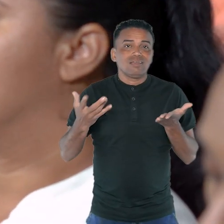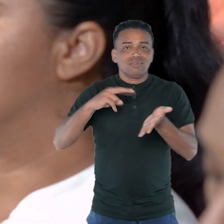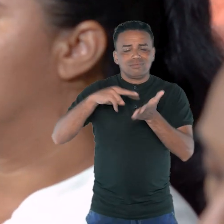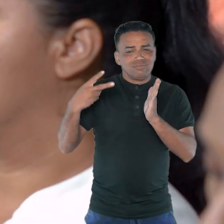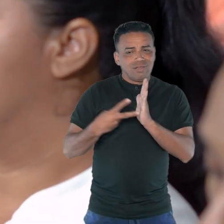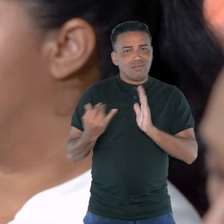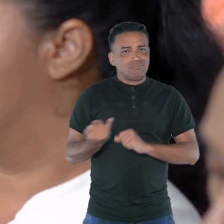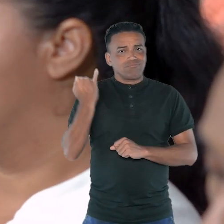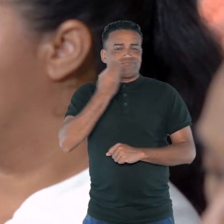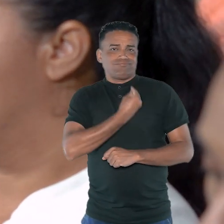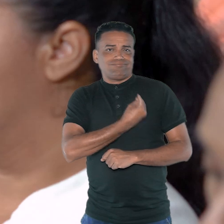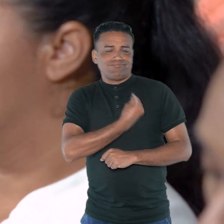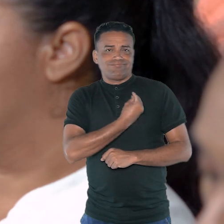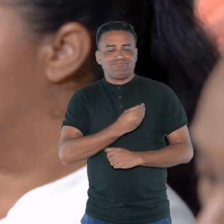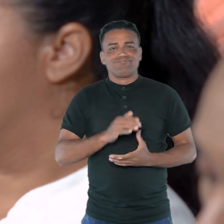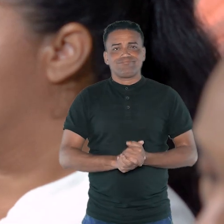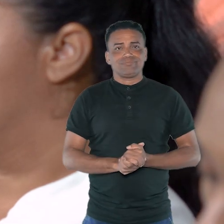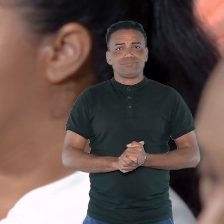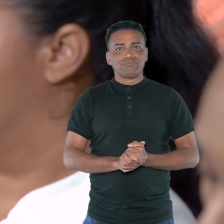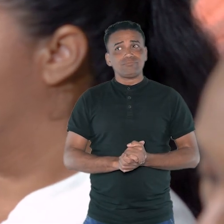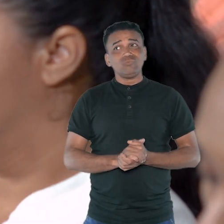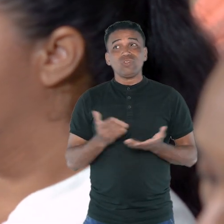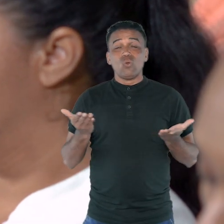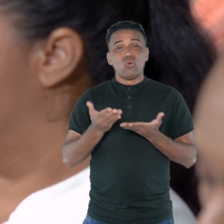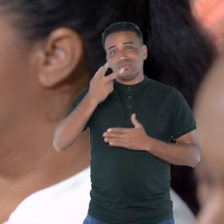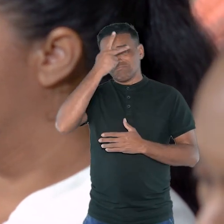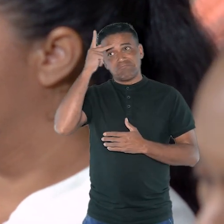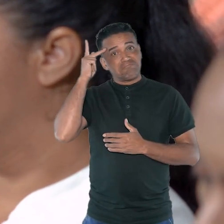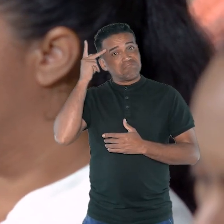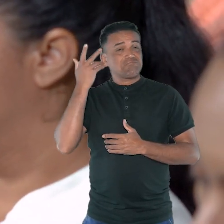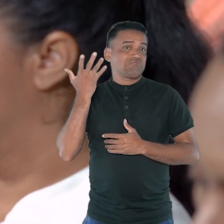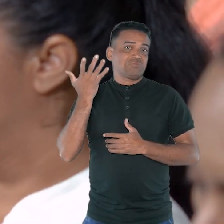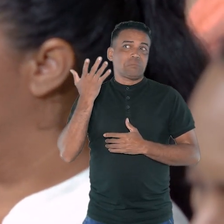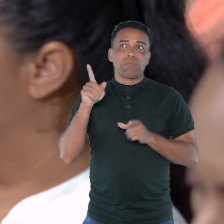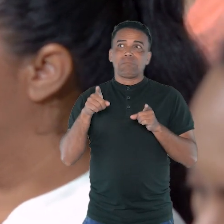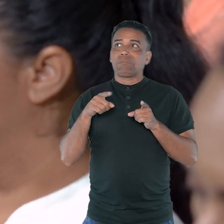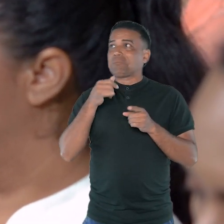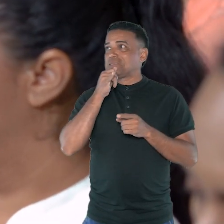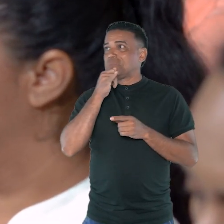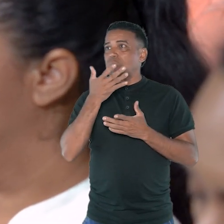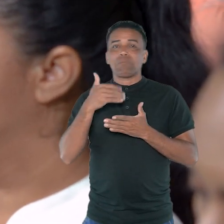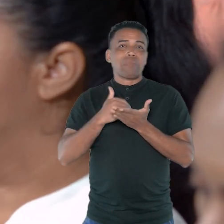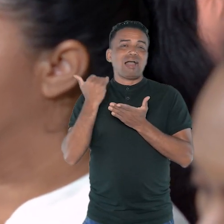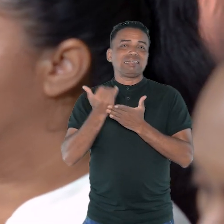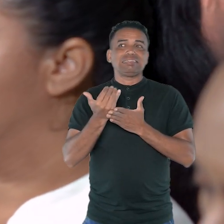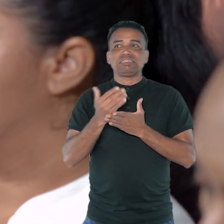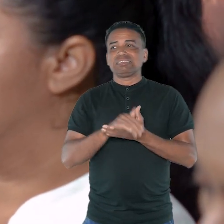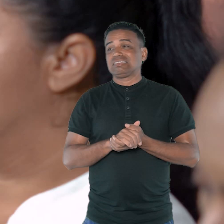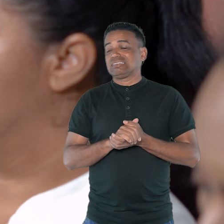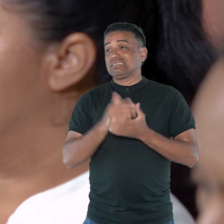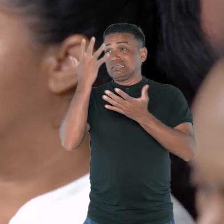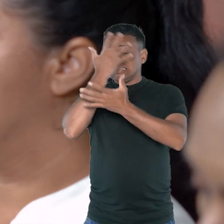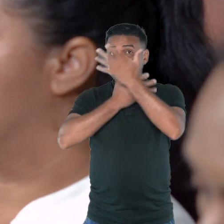sua vida, algo profundo. Eu acho que as pessoas hoje estão realmente mais superficiais do que nunca, sabe? Principalmente